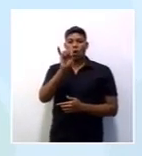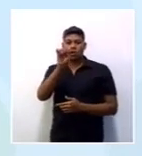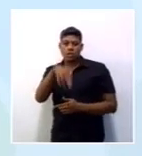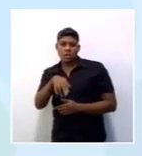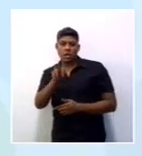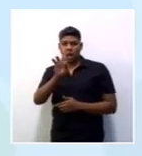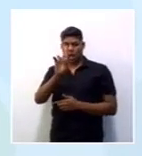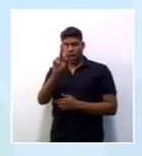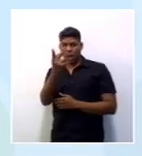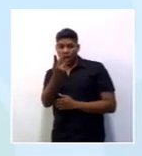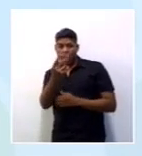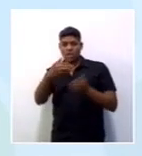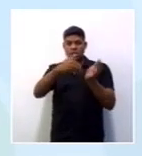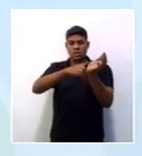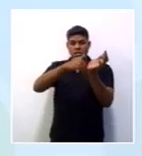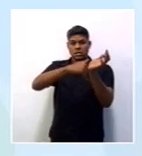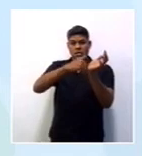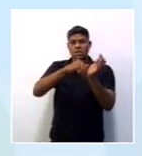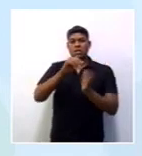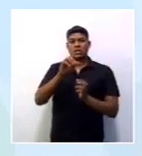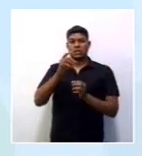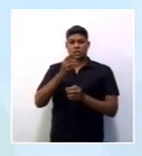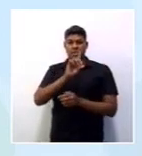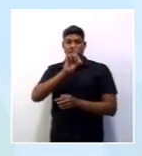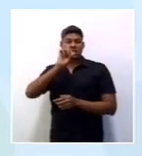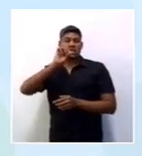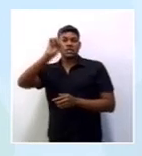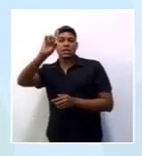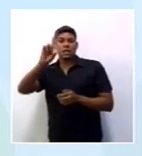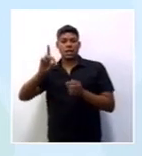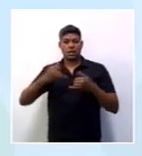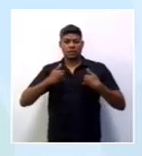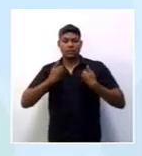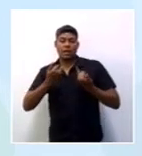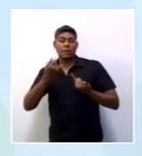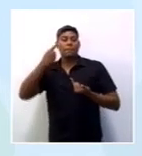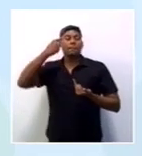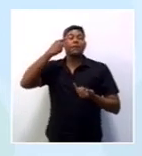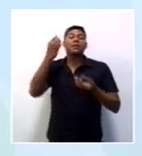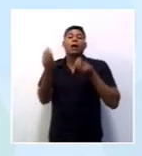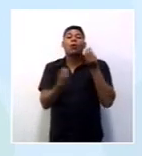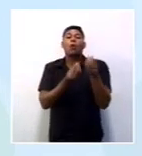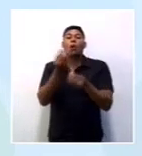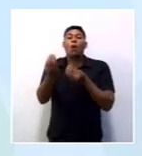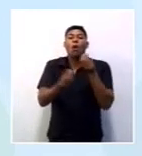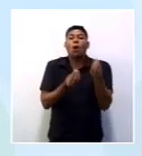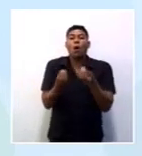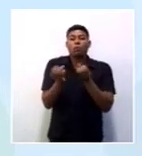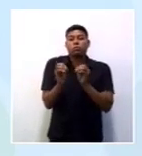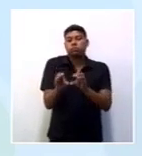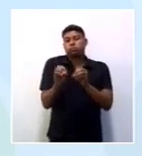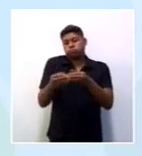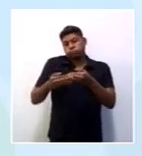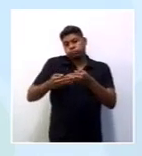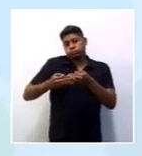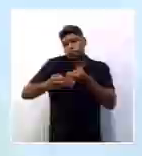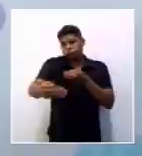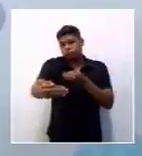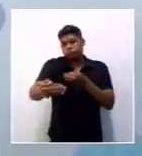data de aniversário, e aí vocês participando dessa pesquisa para vocês pensarem como vão ser os anos do ensino médio daqui para